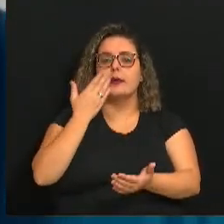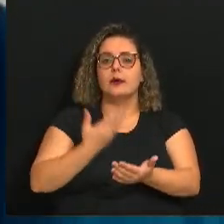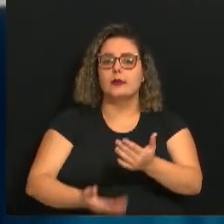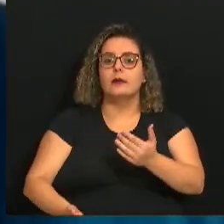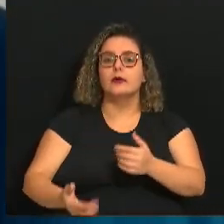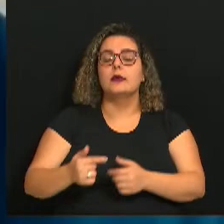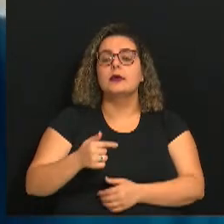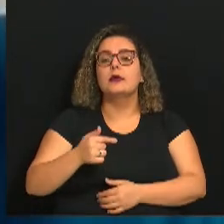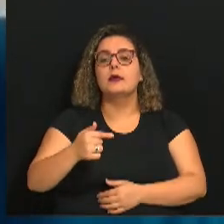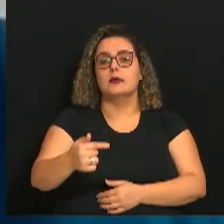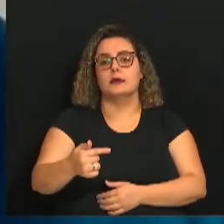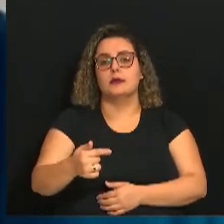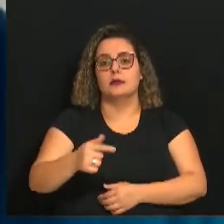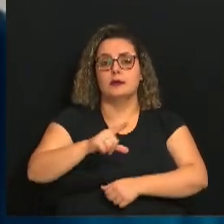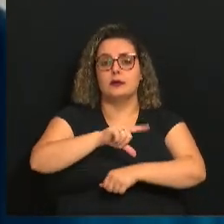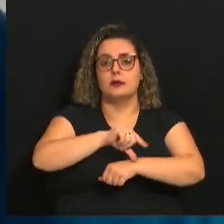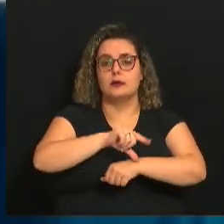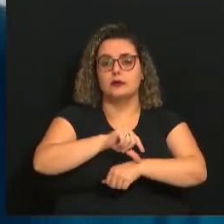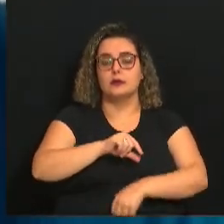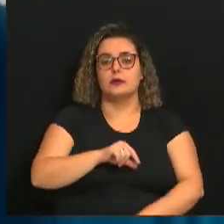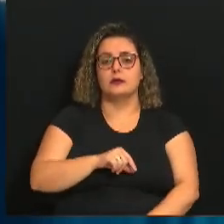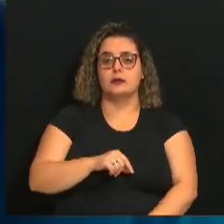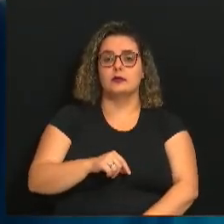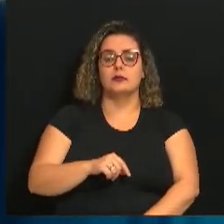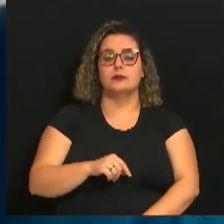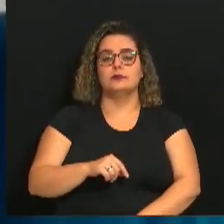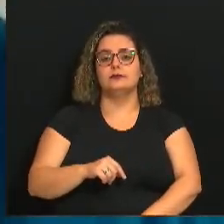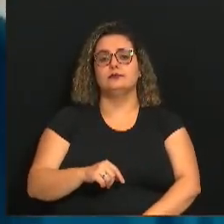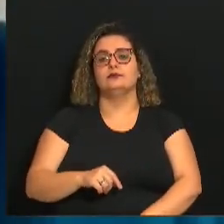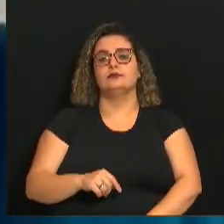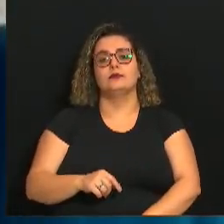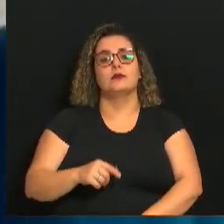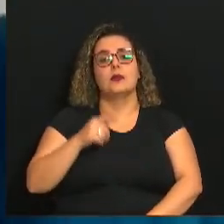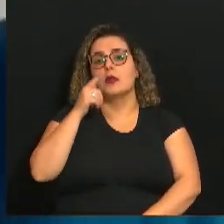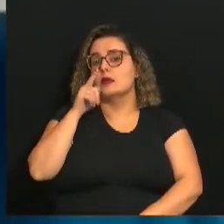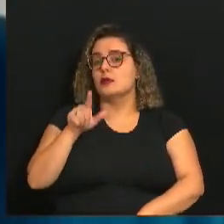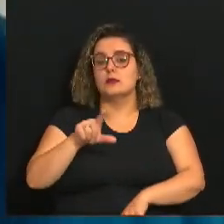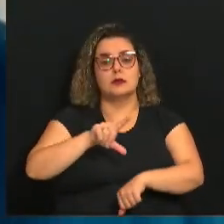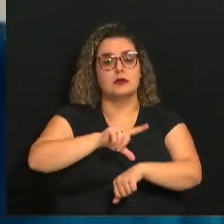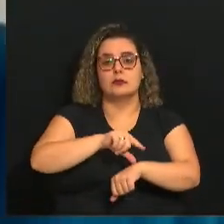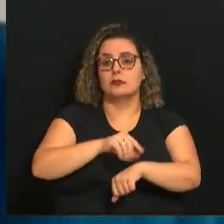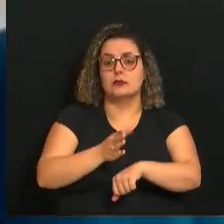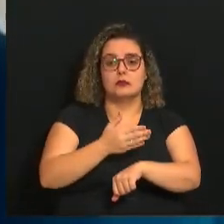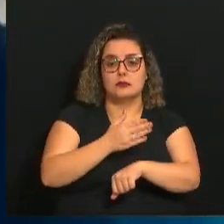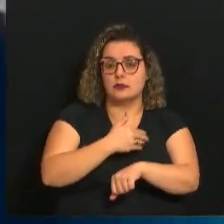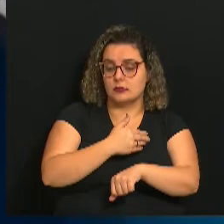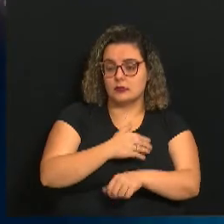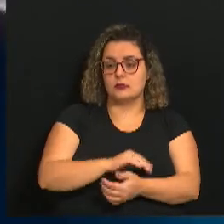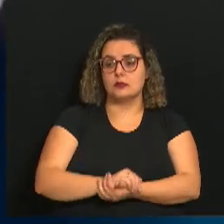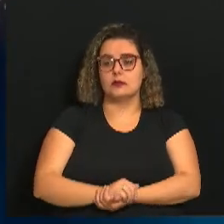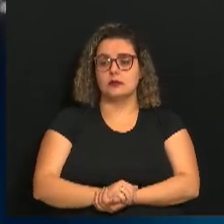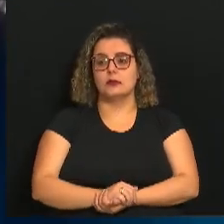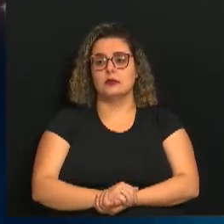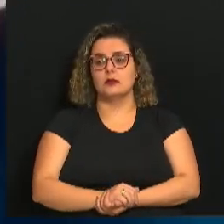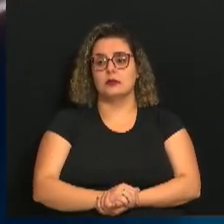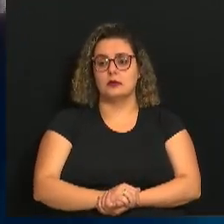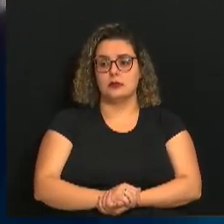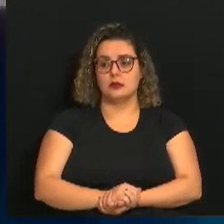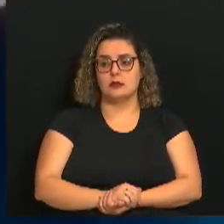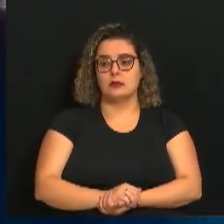porque como era com atraso, eles não acertavam o atraso, né? Sempre acabavam